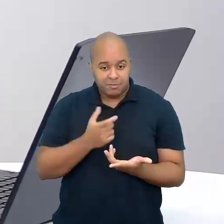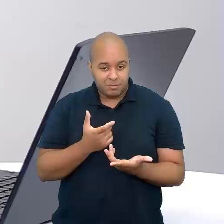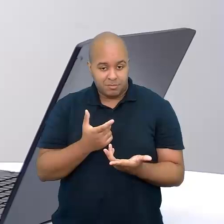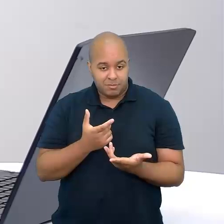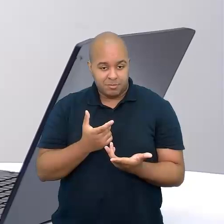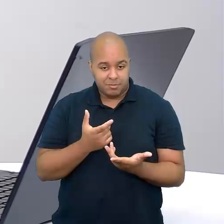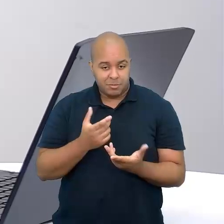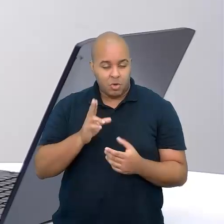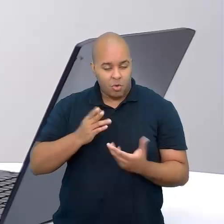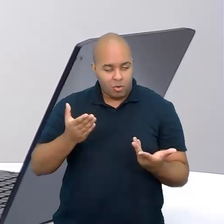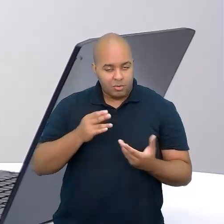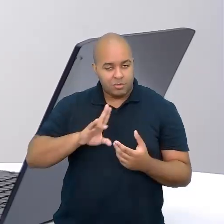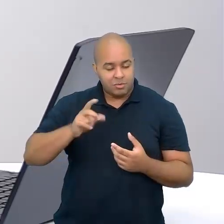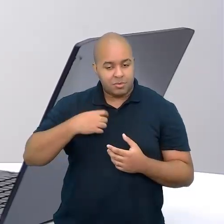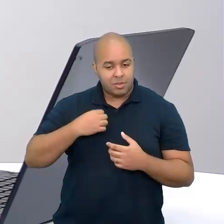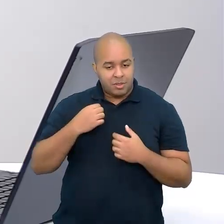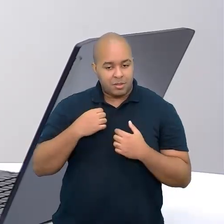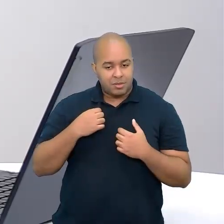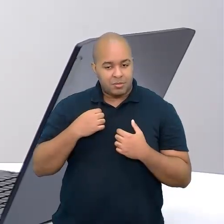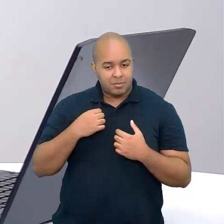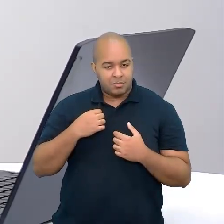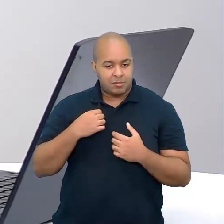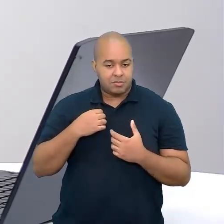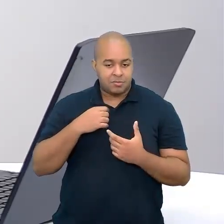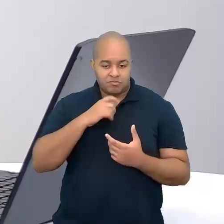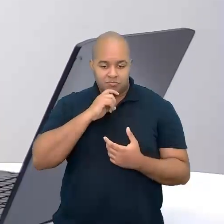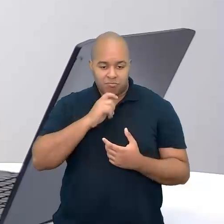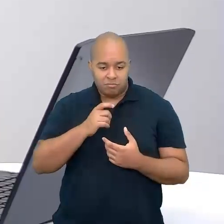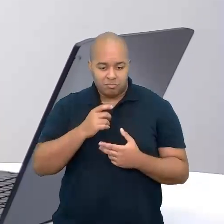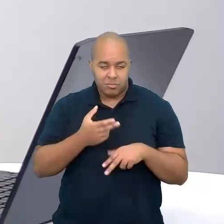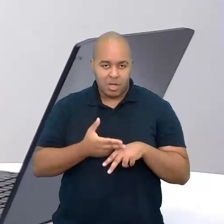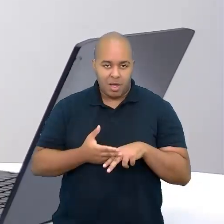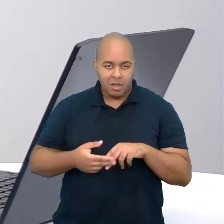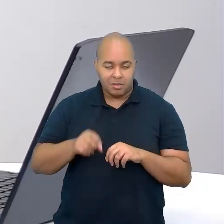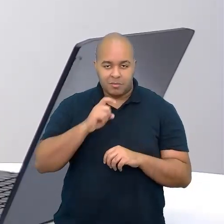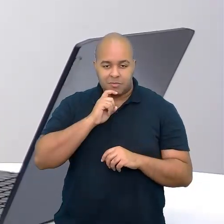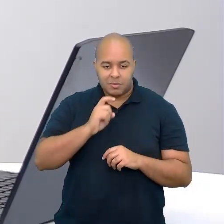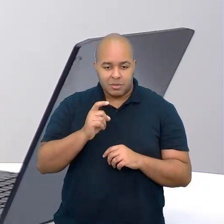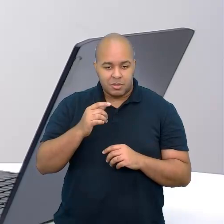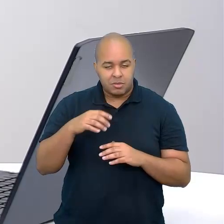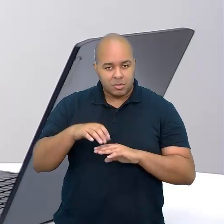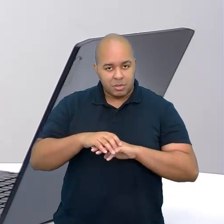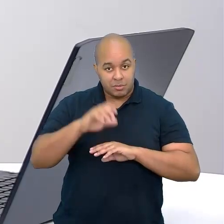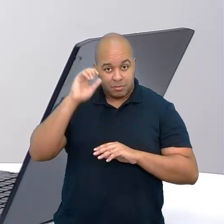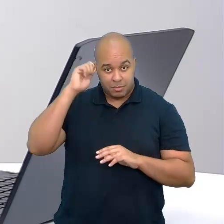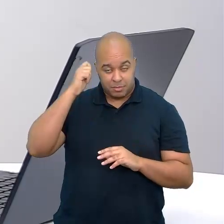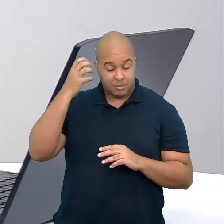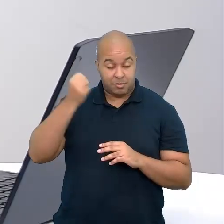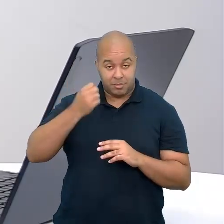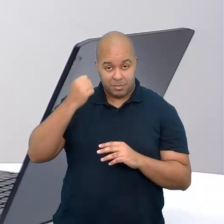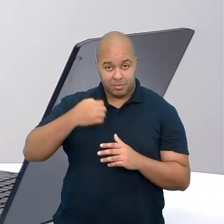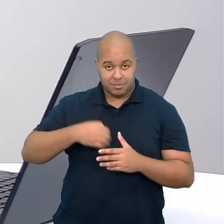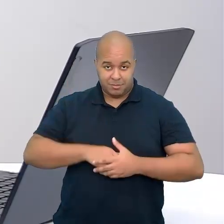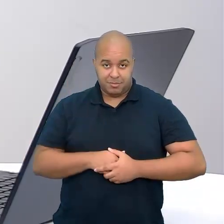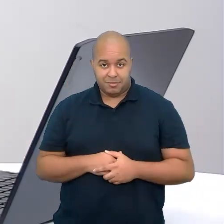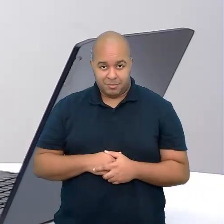hoje estou utilizando uma camiseta verde com uma calça verde de um tênis branco